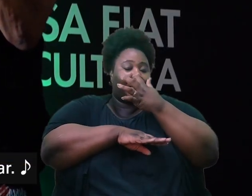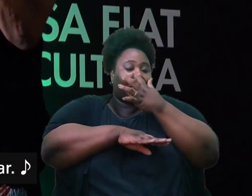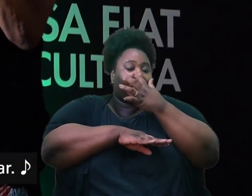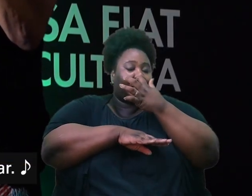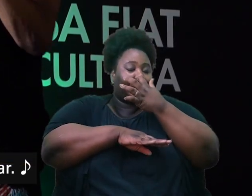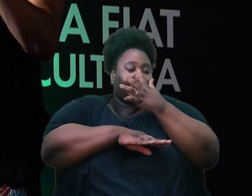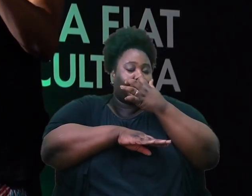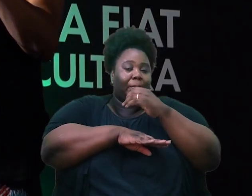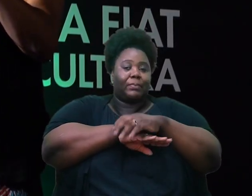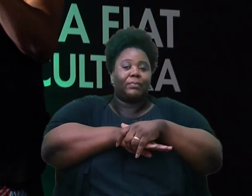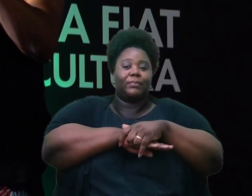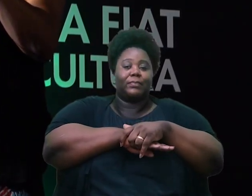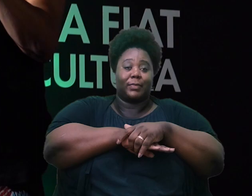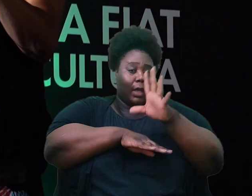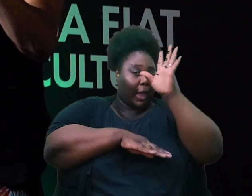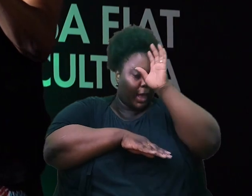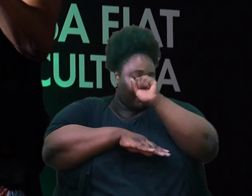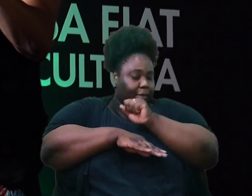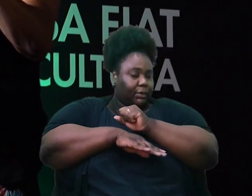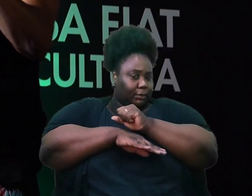chegar. Aprenderam?